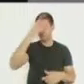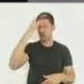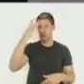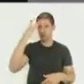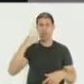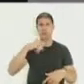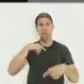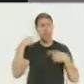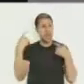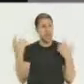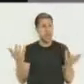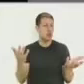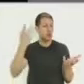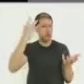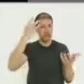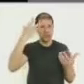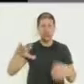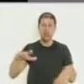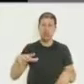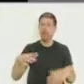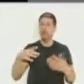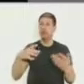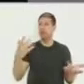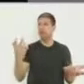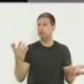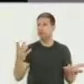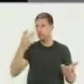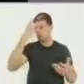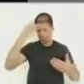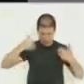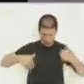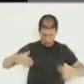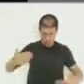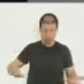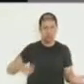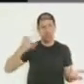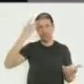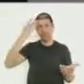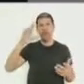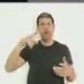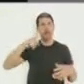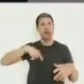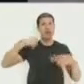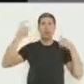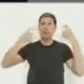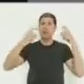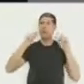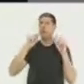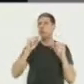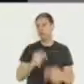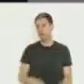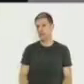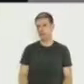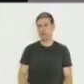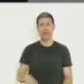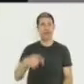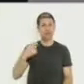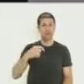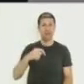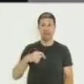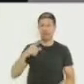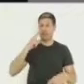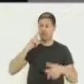alguma pessoa machucada, mas qual que a preocupação nossa? A gente sinalizar melhor esse local, de repente